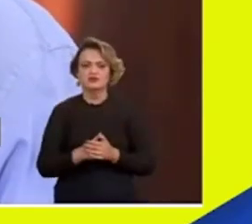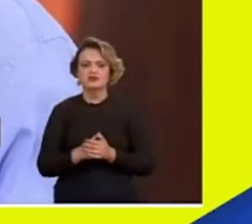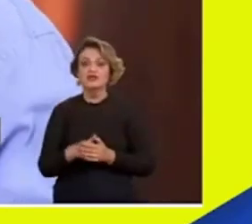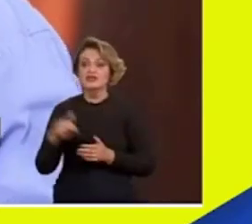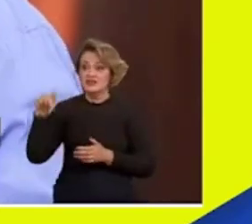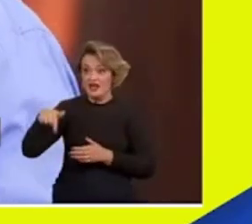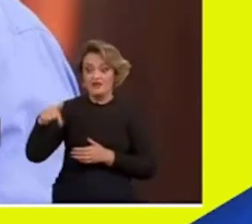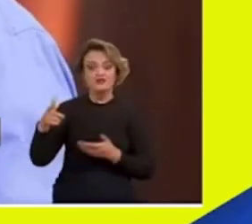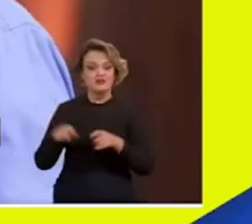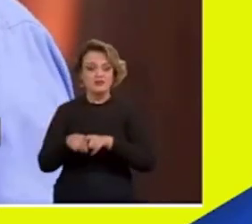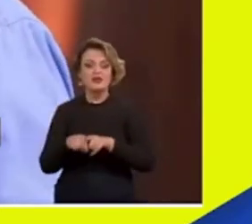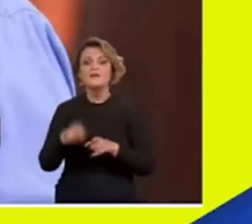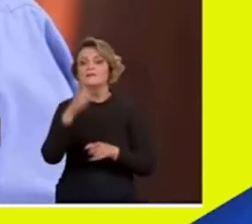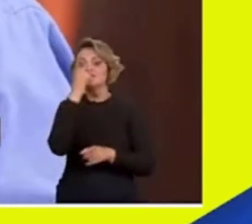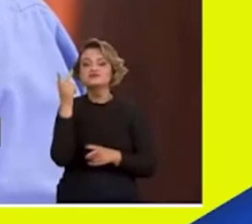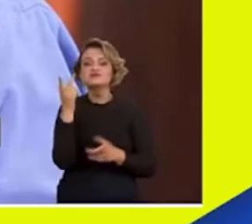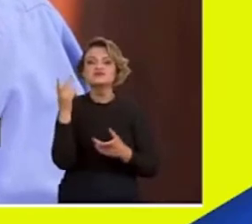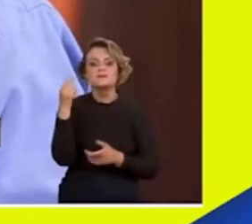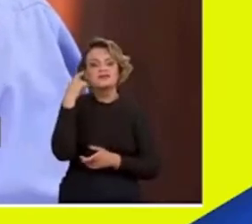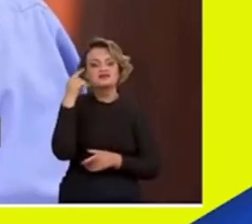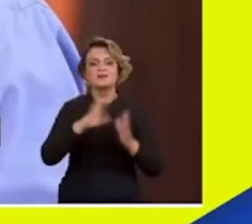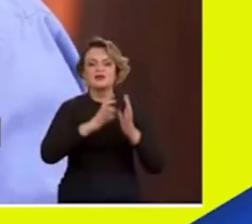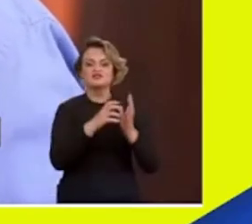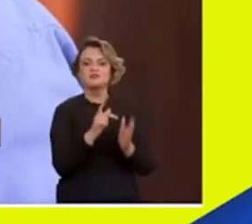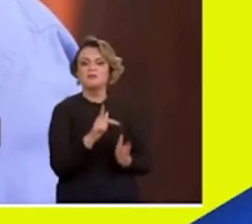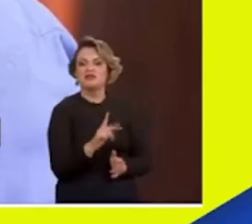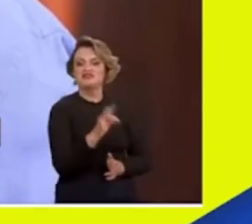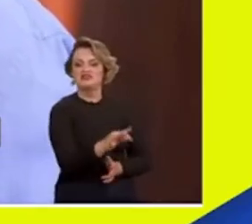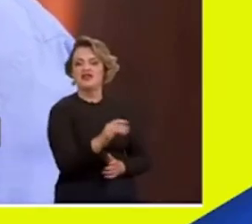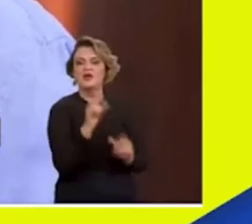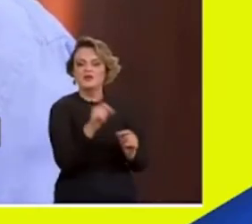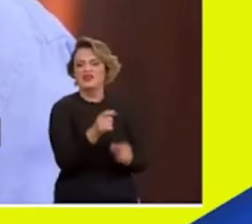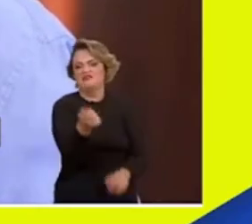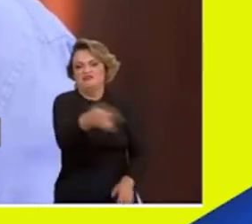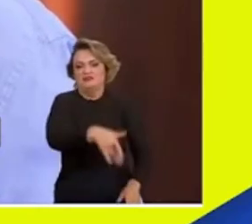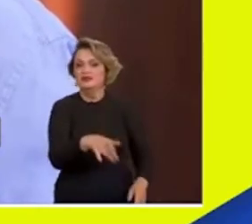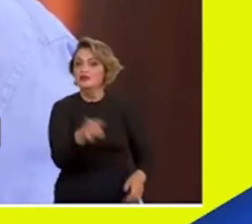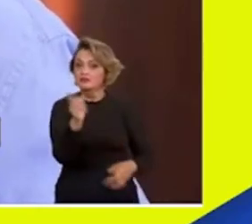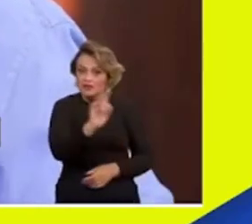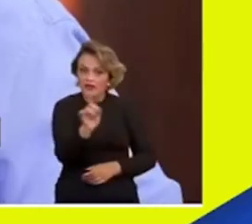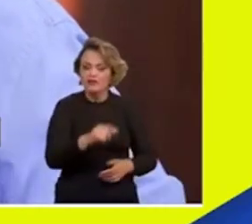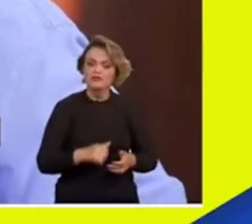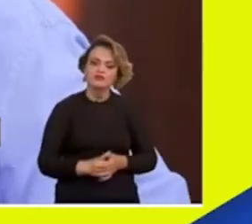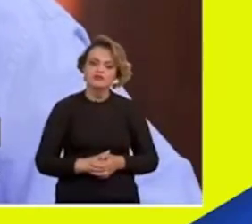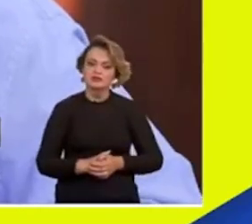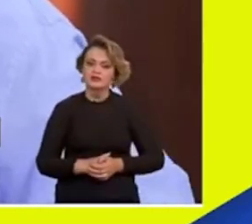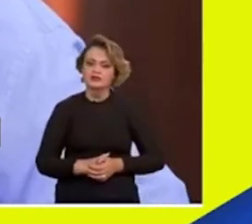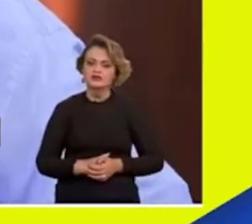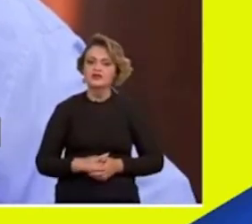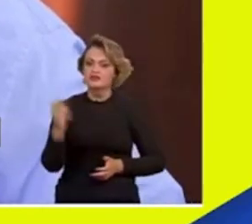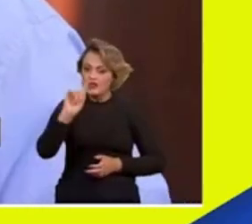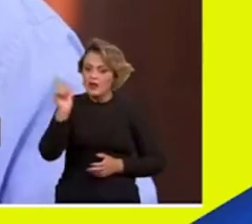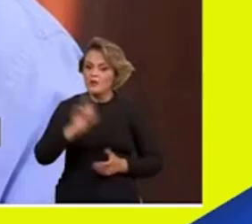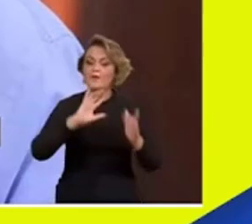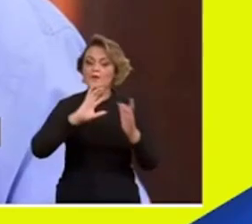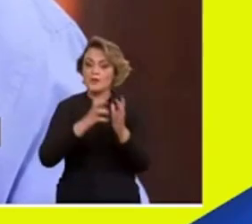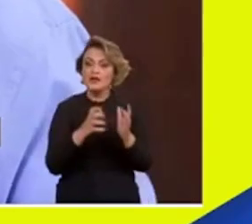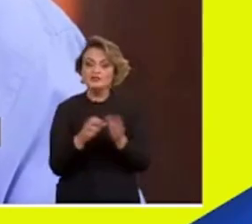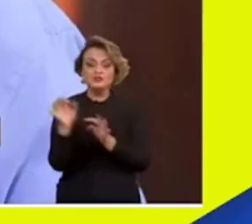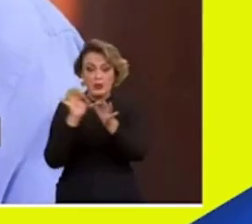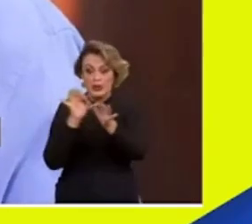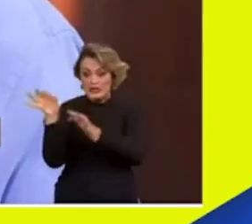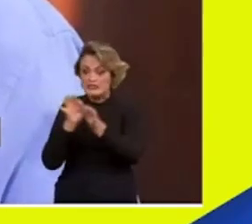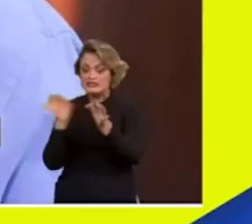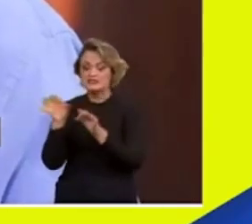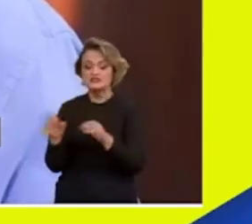não podem tratar o PT como se fosse um partido insignificante. É o partido mais organizado e mais forte desse